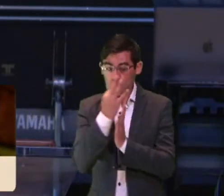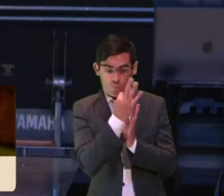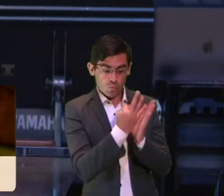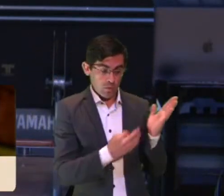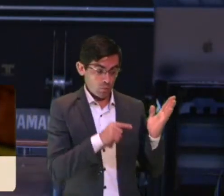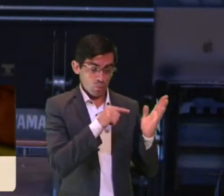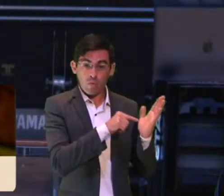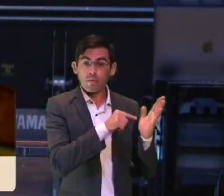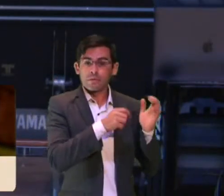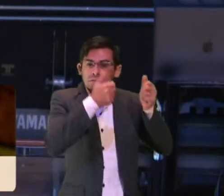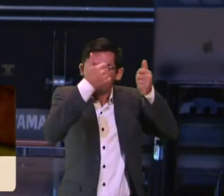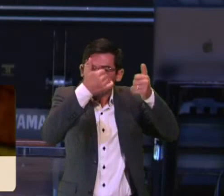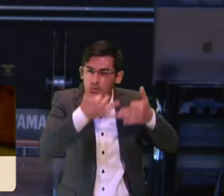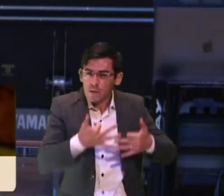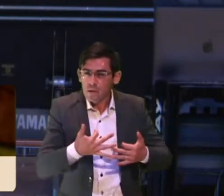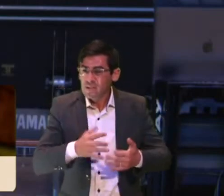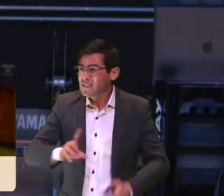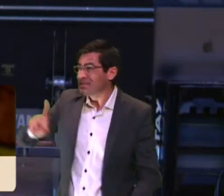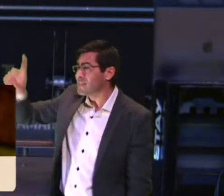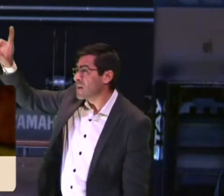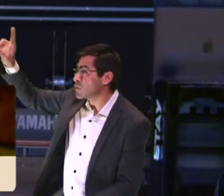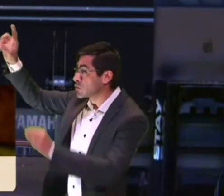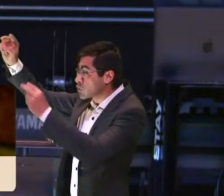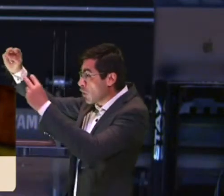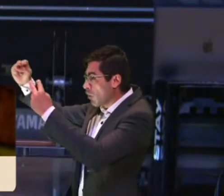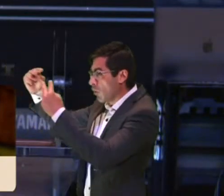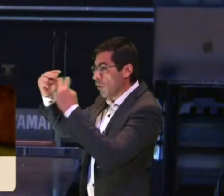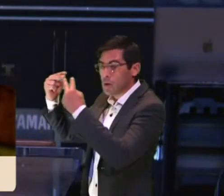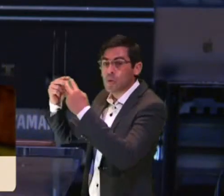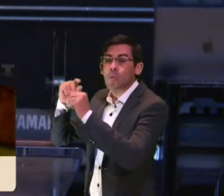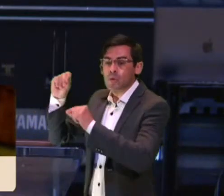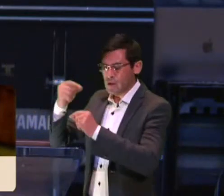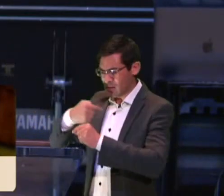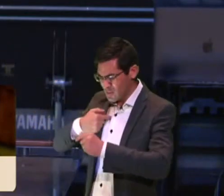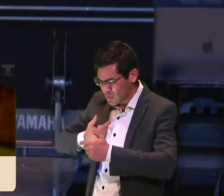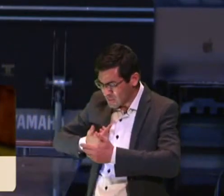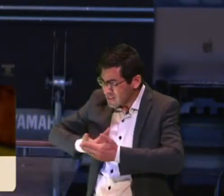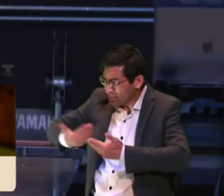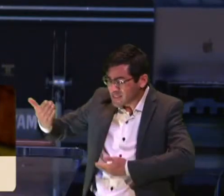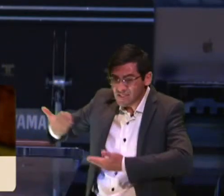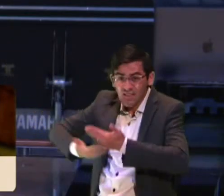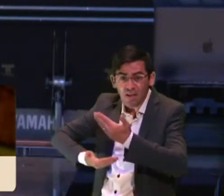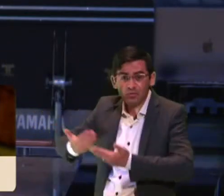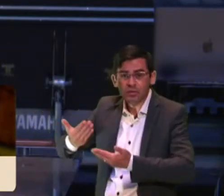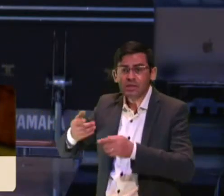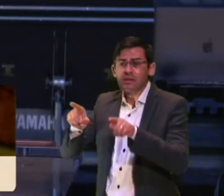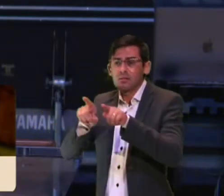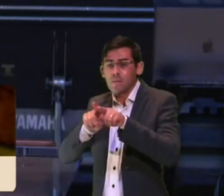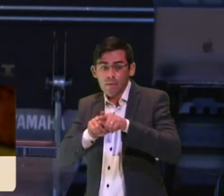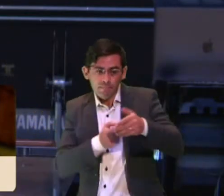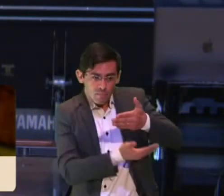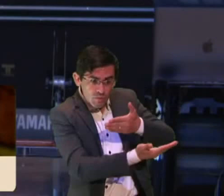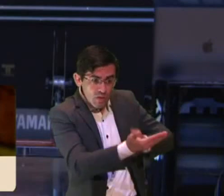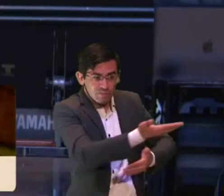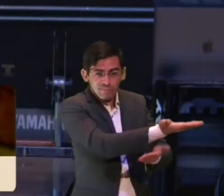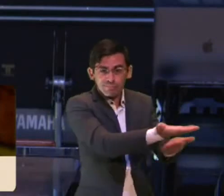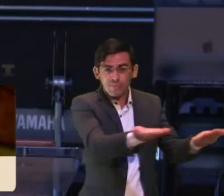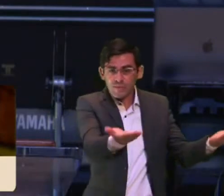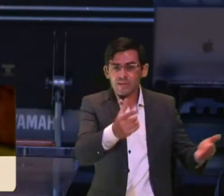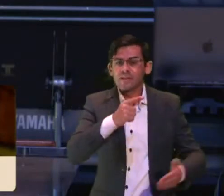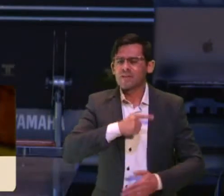os teus ouvidos estejam atentos à oração deste teu servo e à oração dos teus servos que